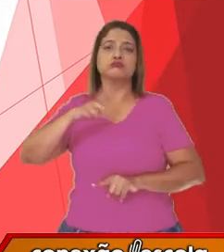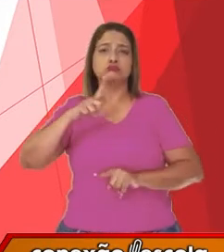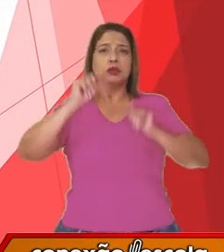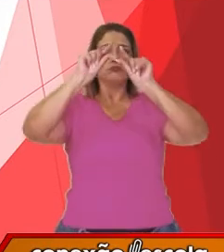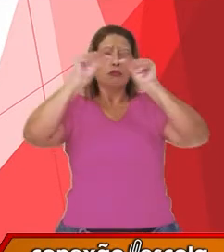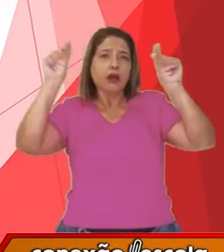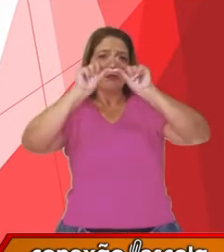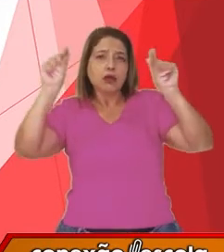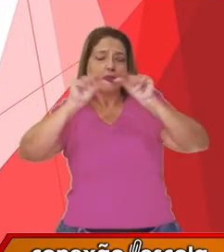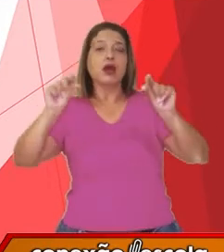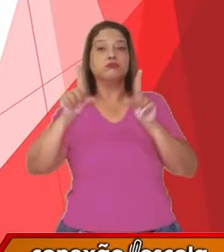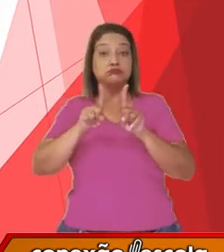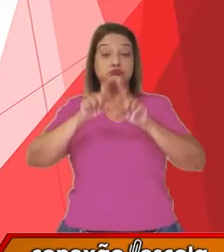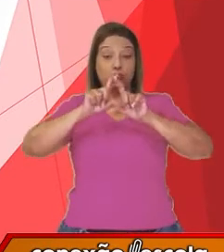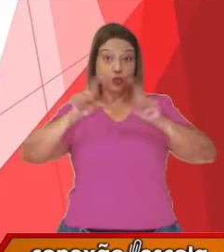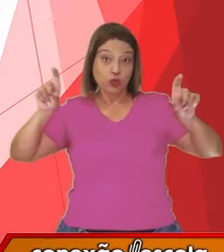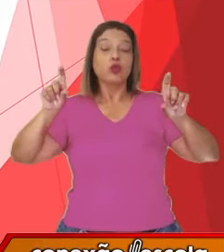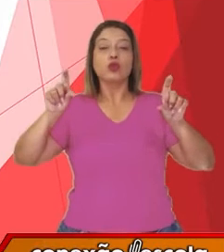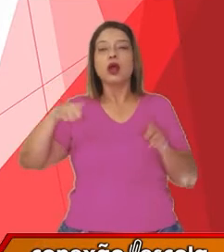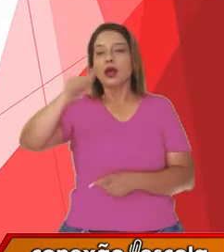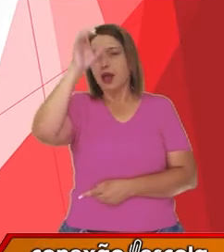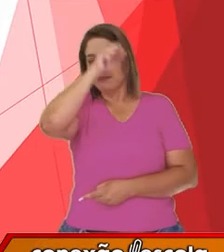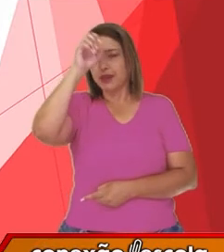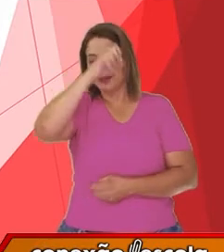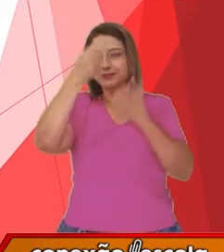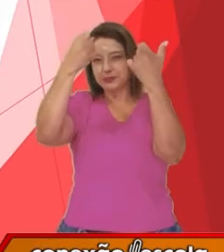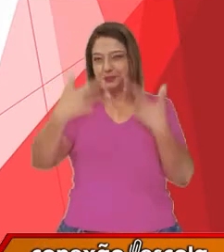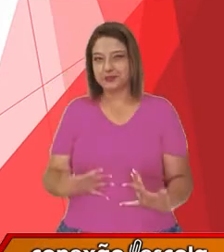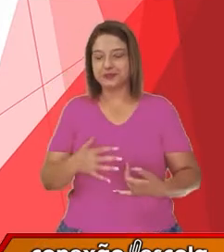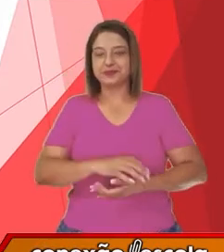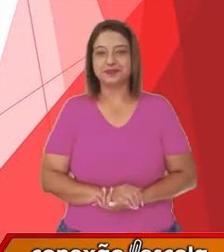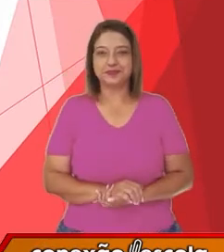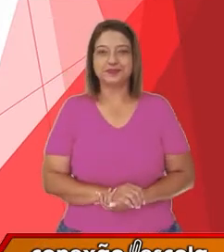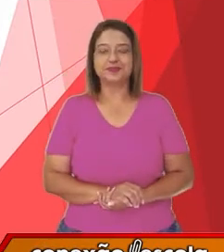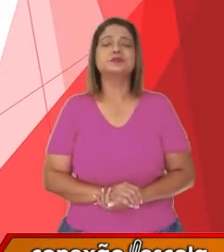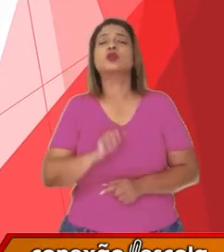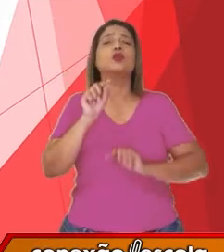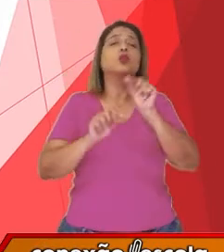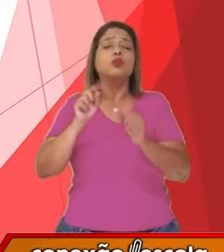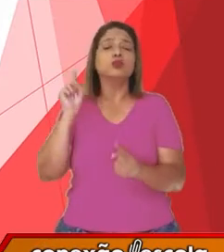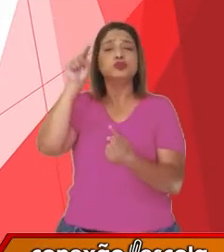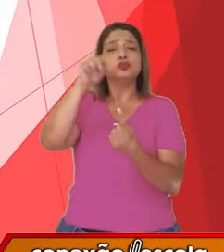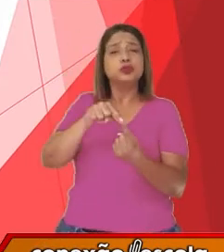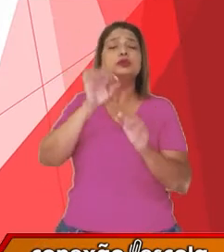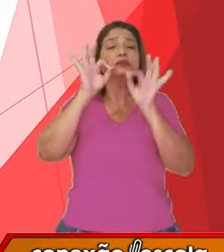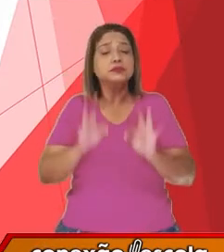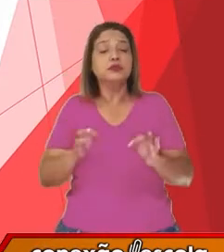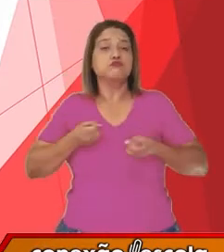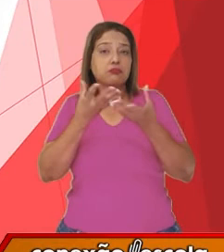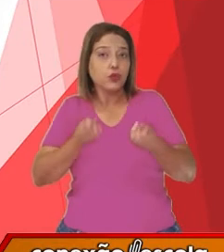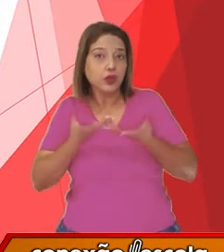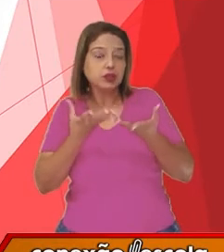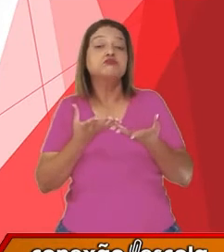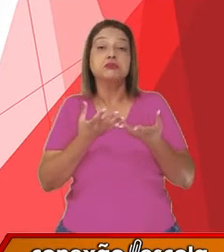versos, que vocês vão aprender daqui a pouquinho. Qual é a finalidade do poema?